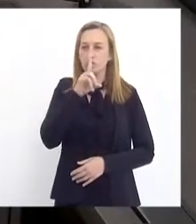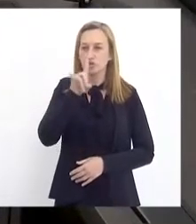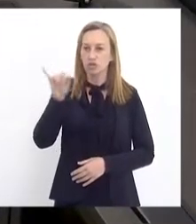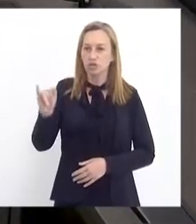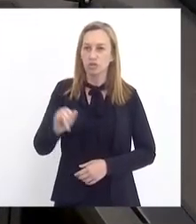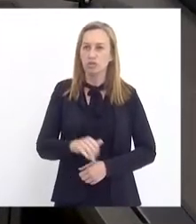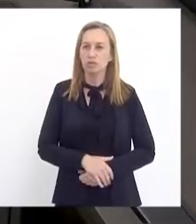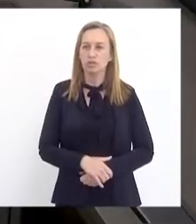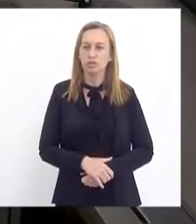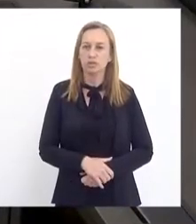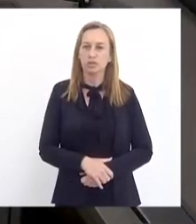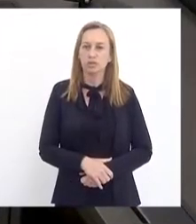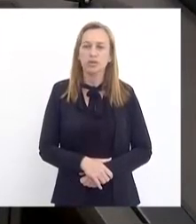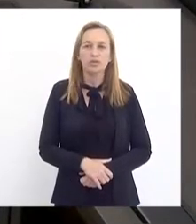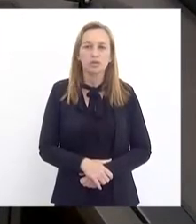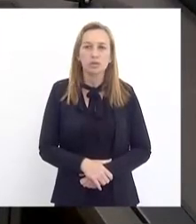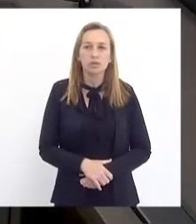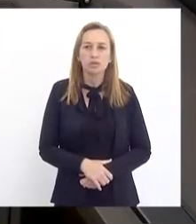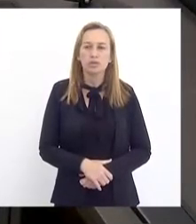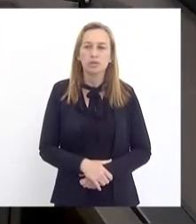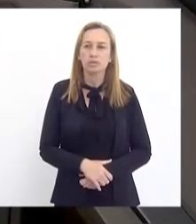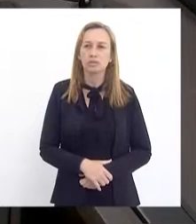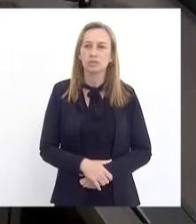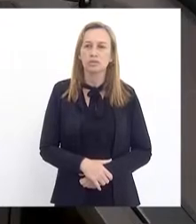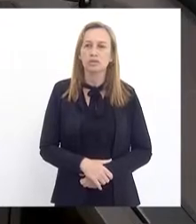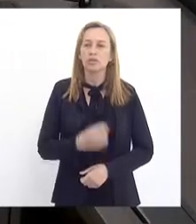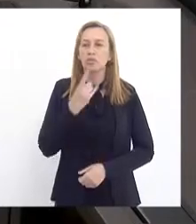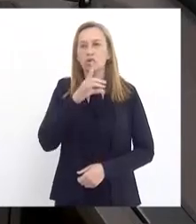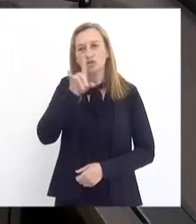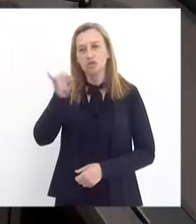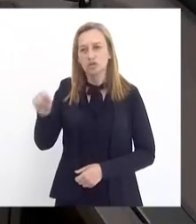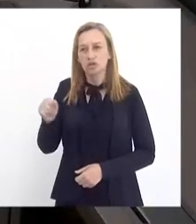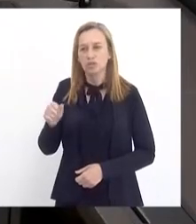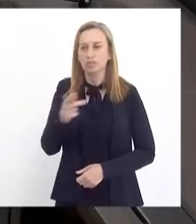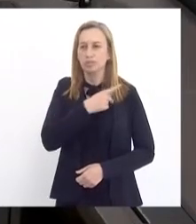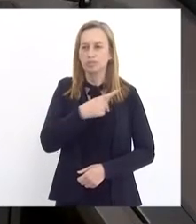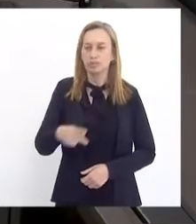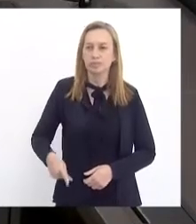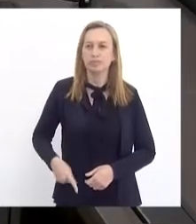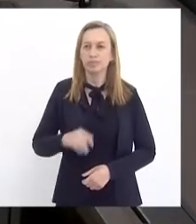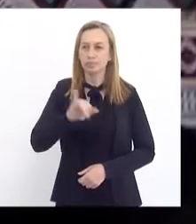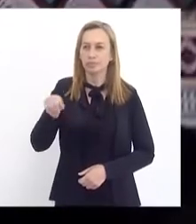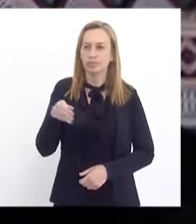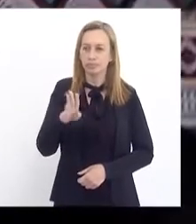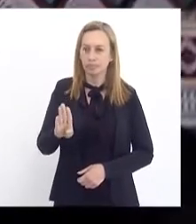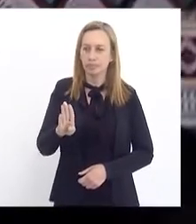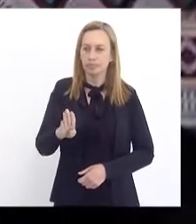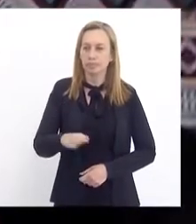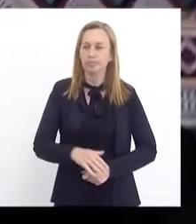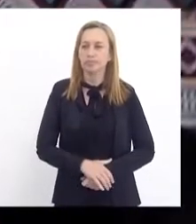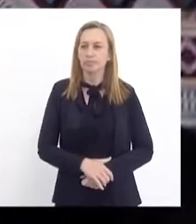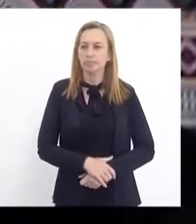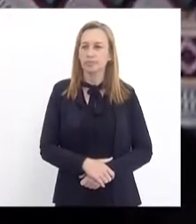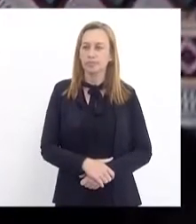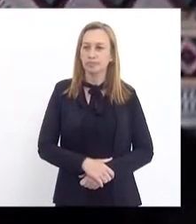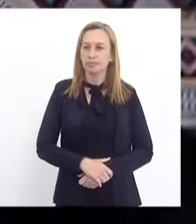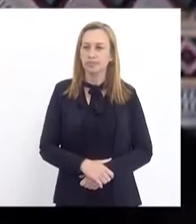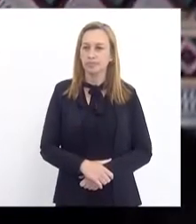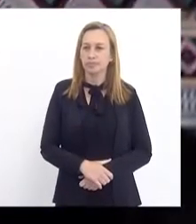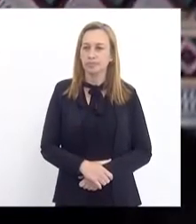está sem... Ah, agora apareceu. Bom dia, presidente Jair Bittencourt.